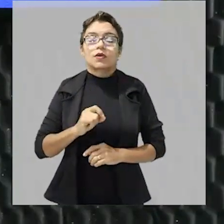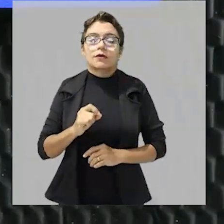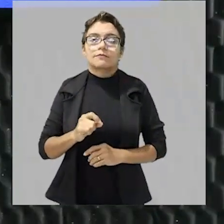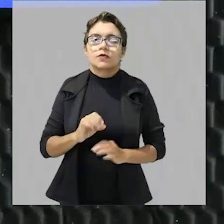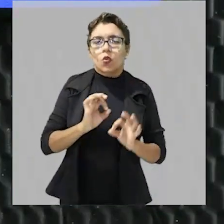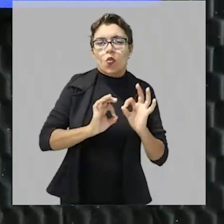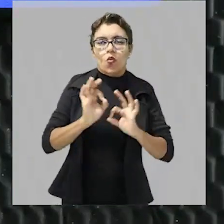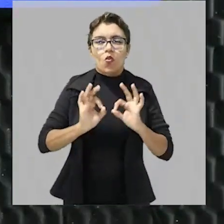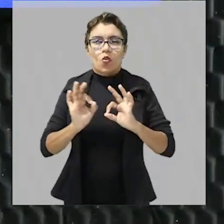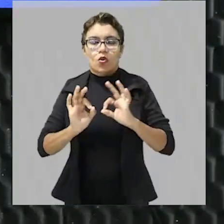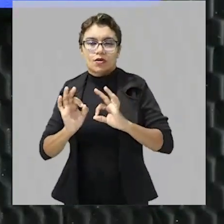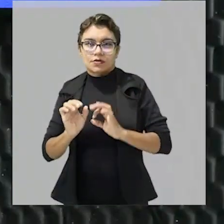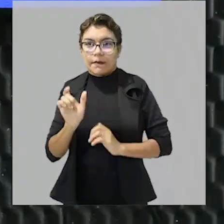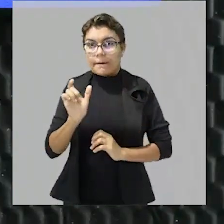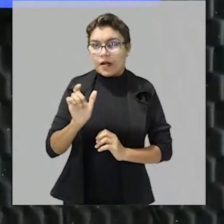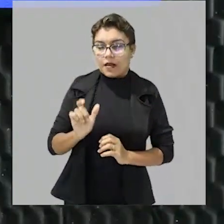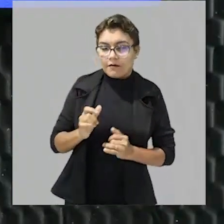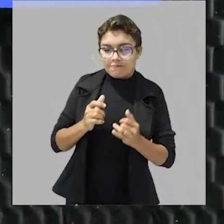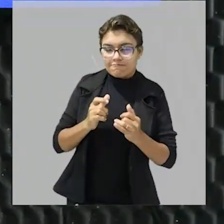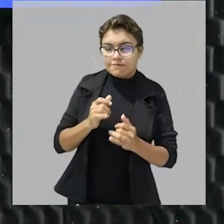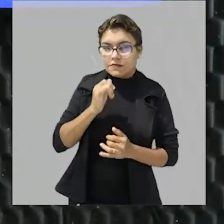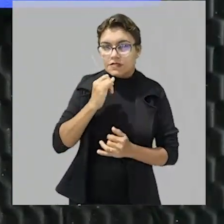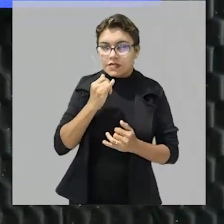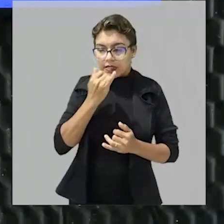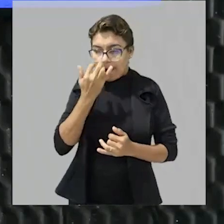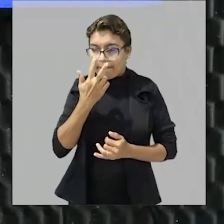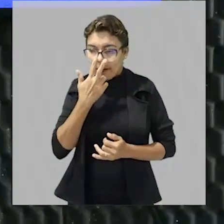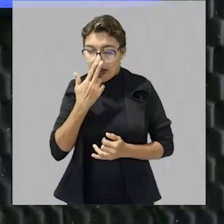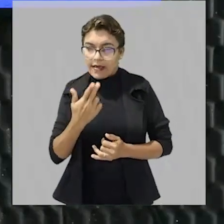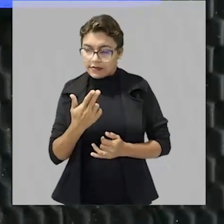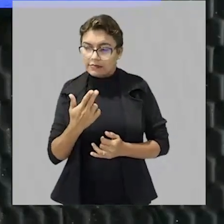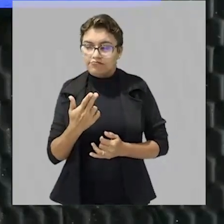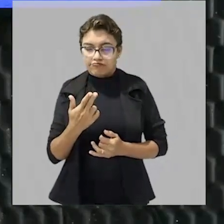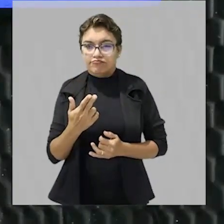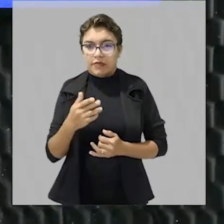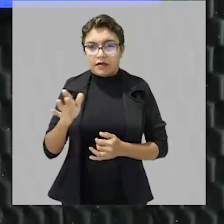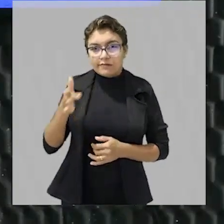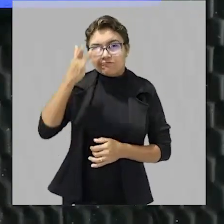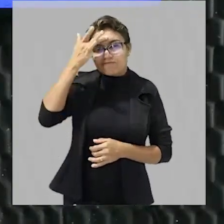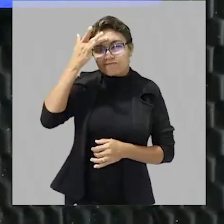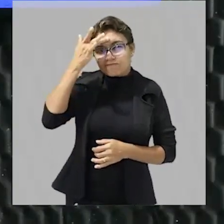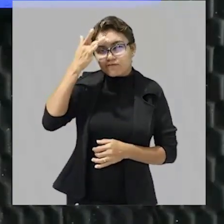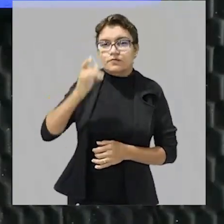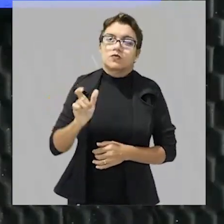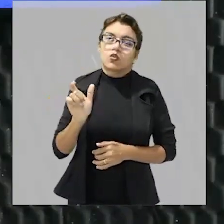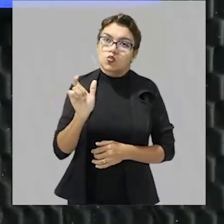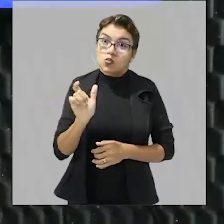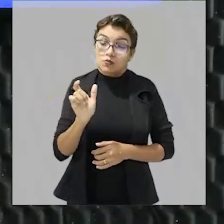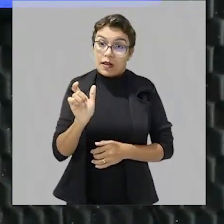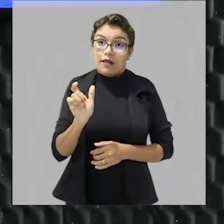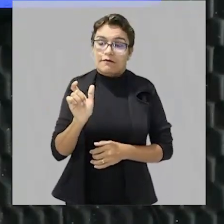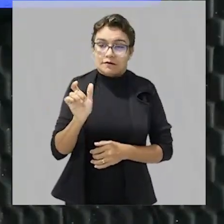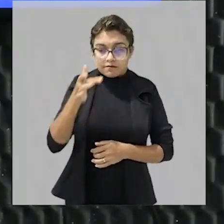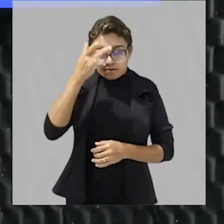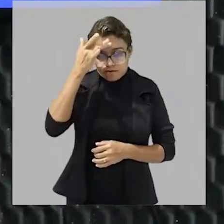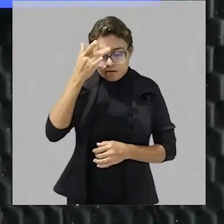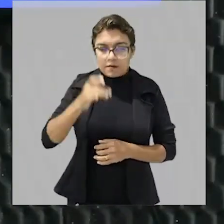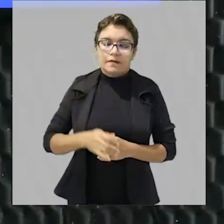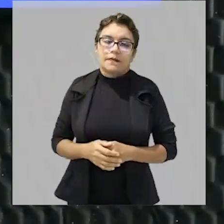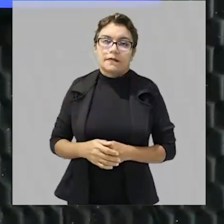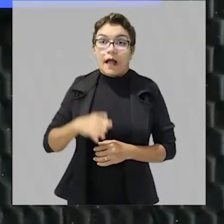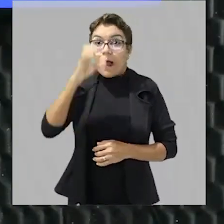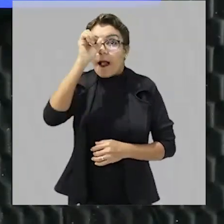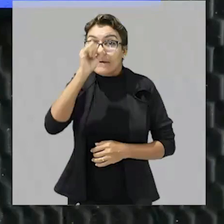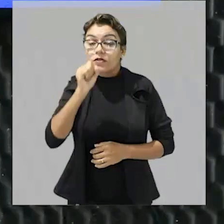característico. D, C, né? Eu coloquei 2 vezes D, gente, mas é C. Conveniente, adequado, particular. D, adequado,